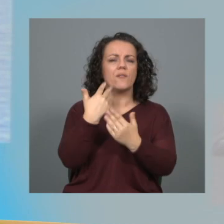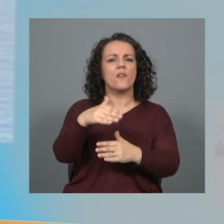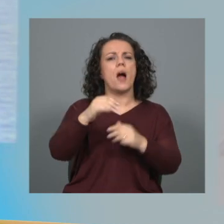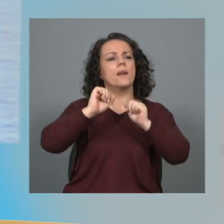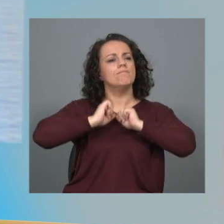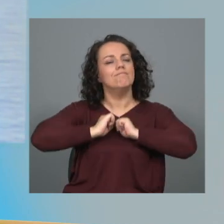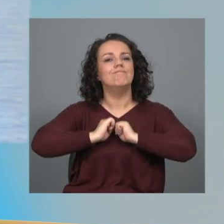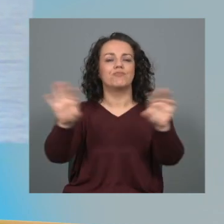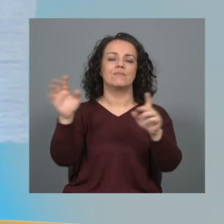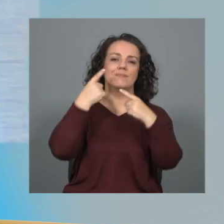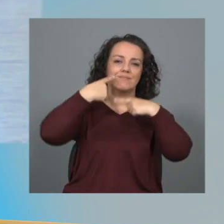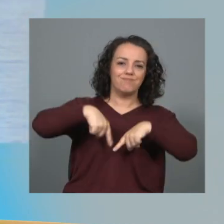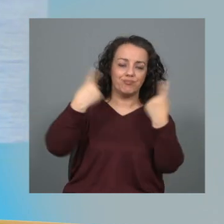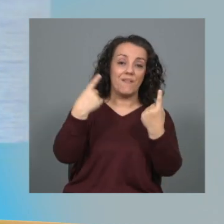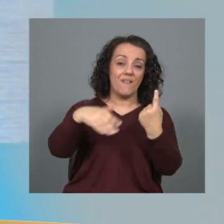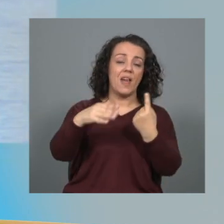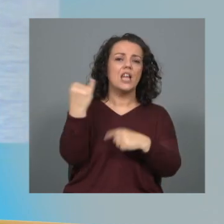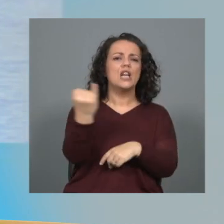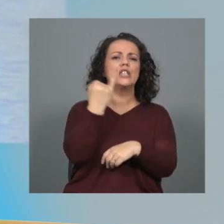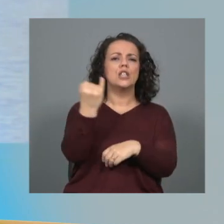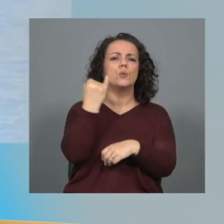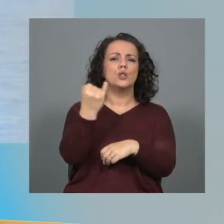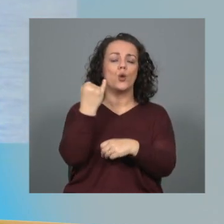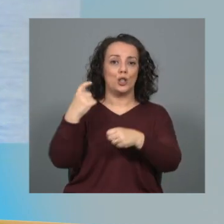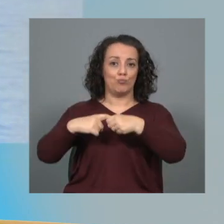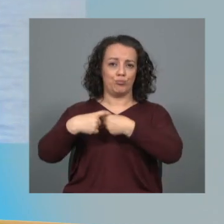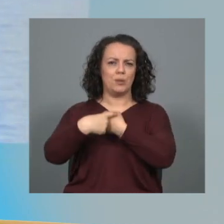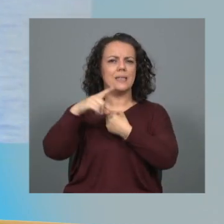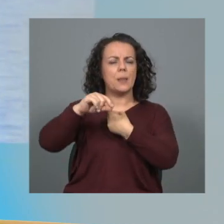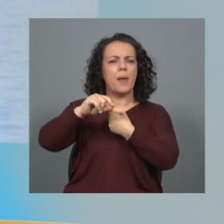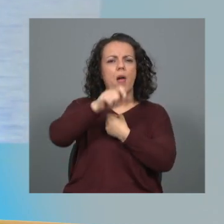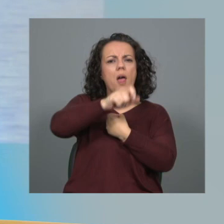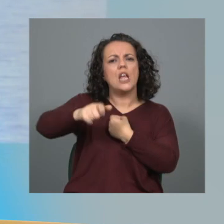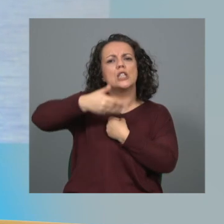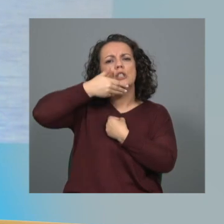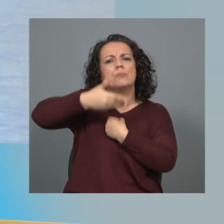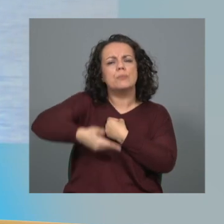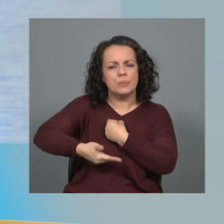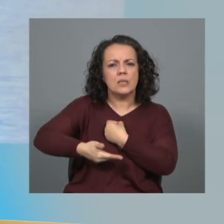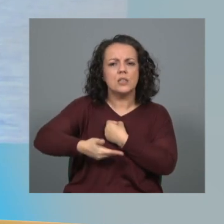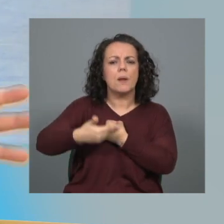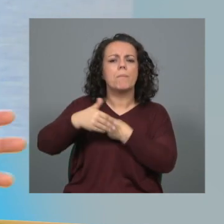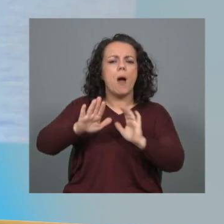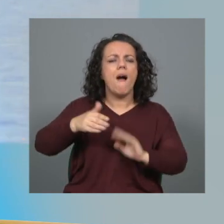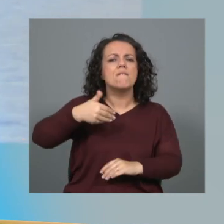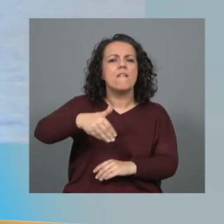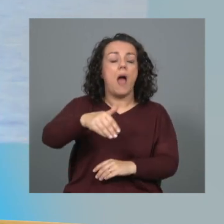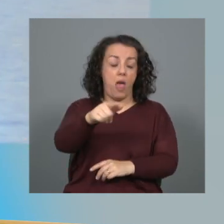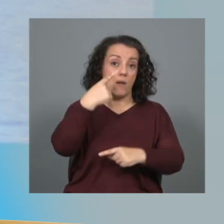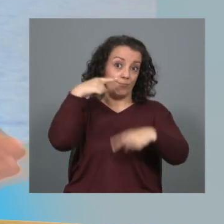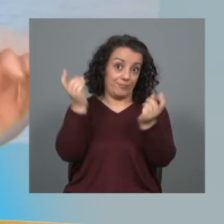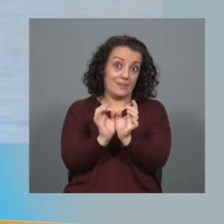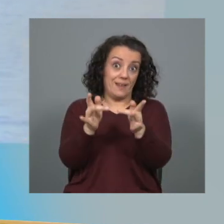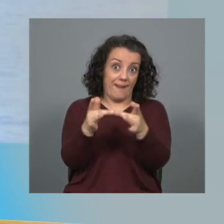destas instituições, também detentoras de arquivos, alguns especialistas. O que é que vai acontecer? Decorre online,